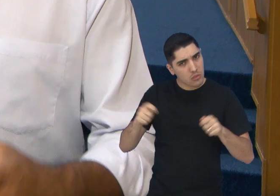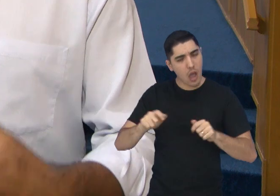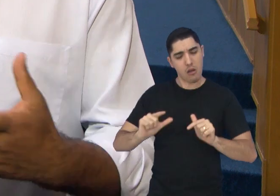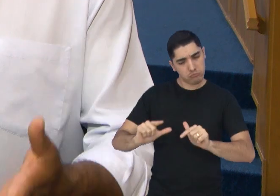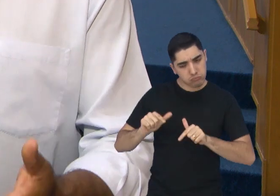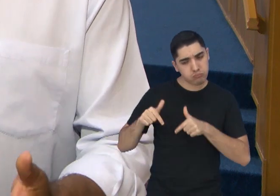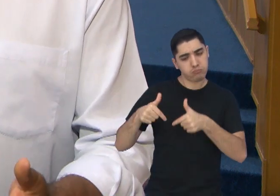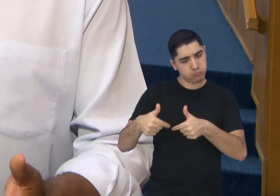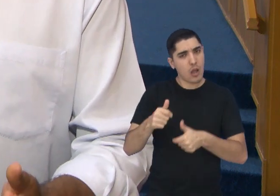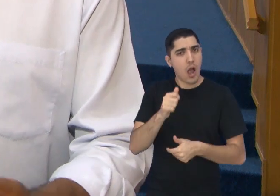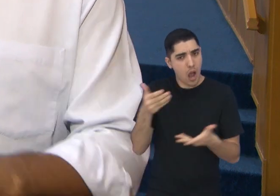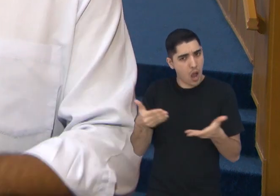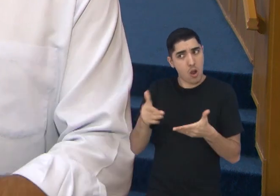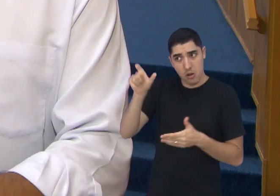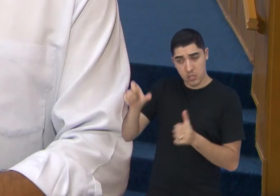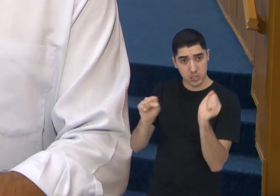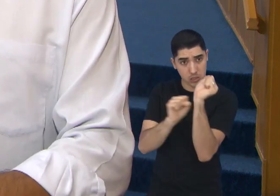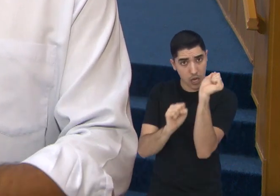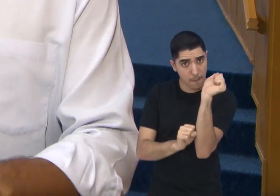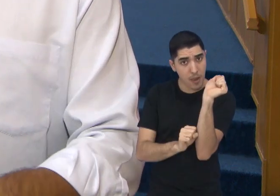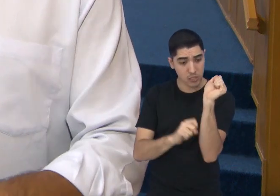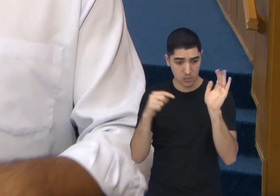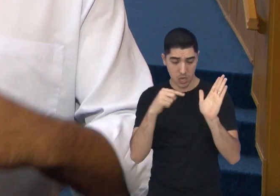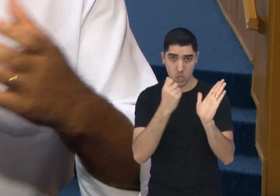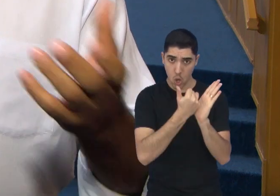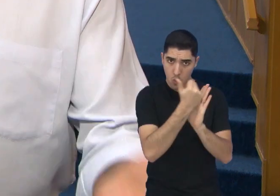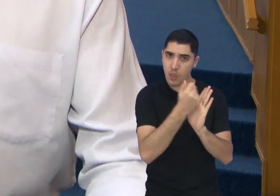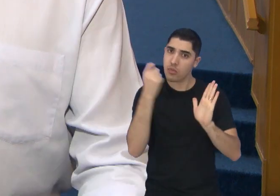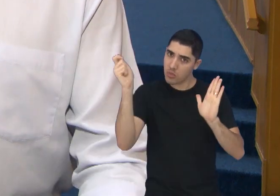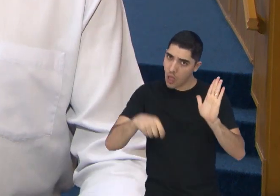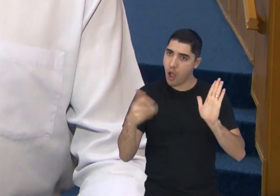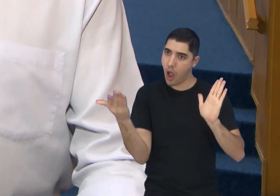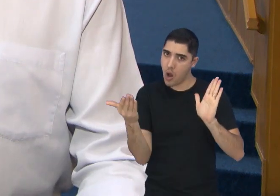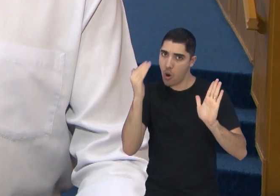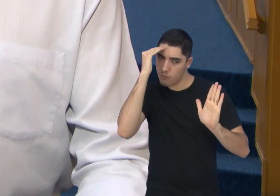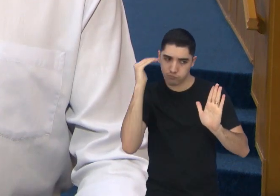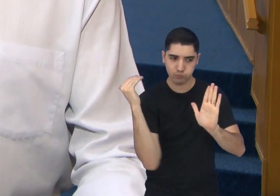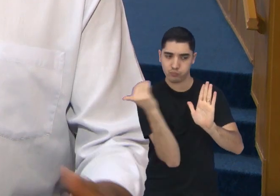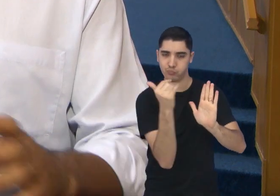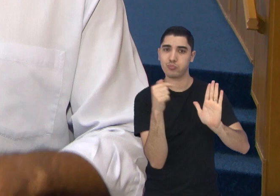e vir, de fato, a Sabesp a cumprir o contrato e atender a